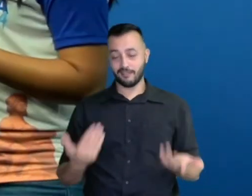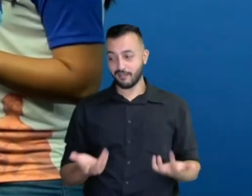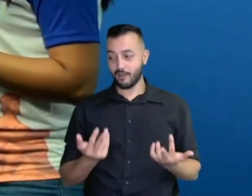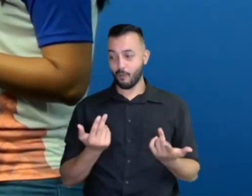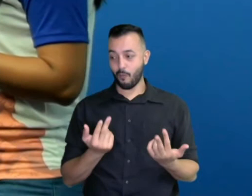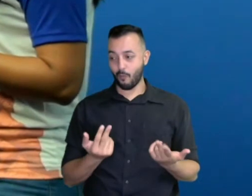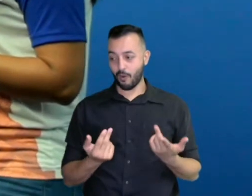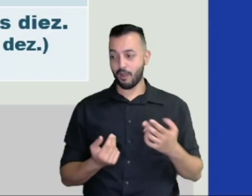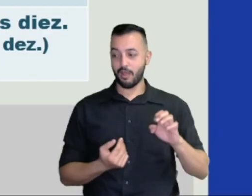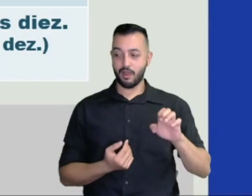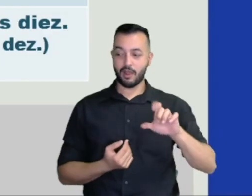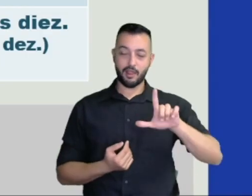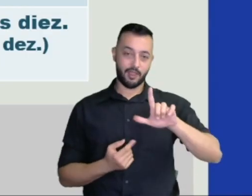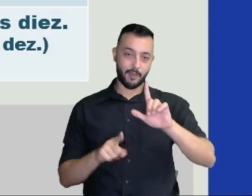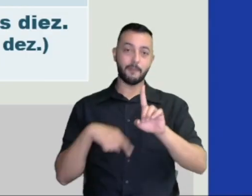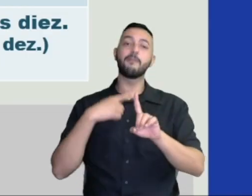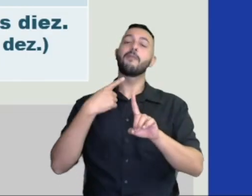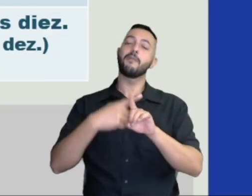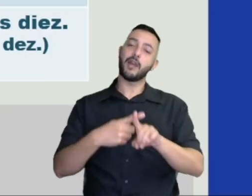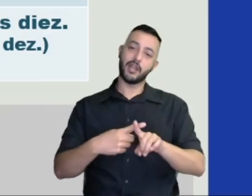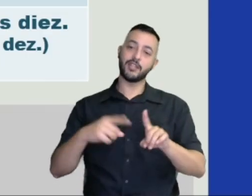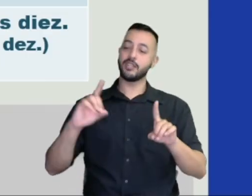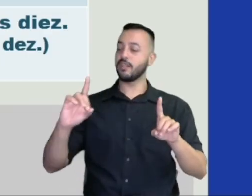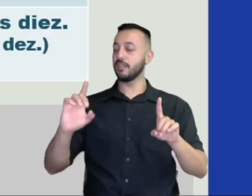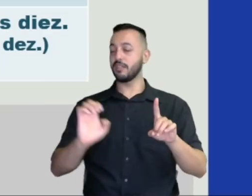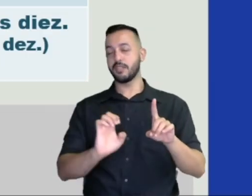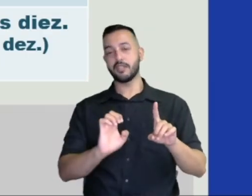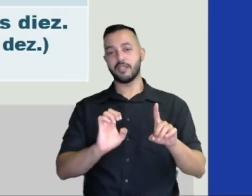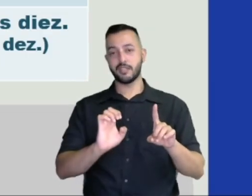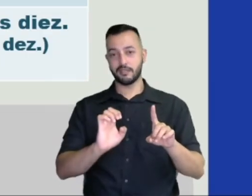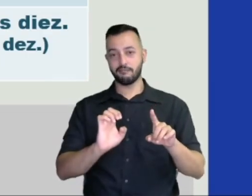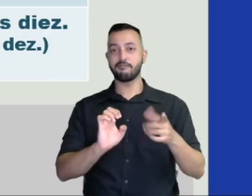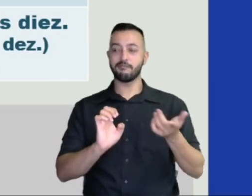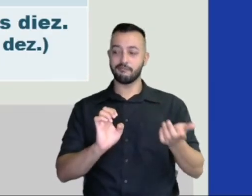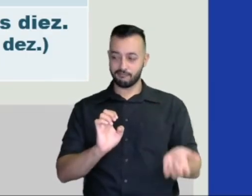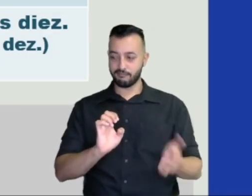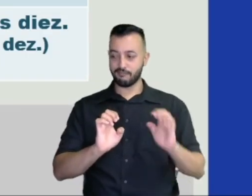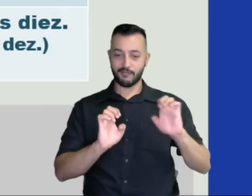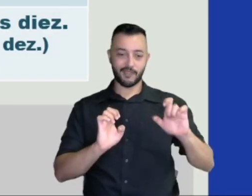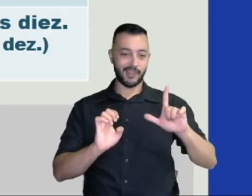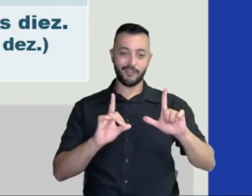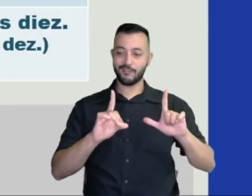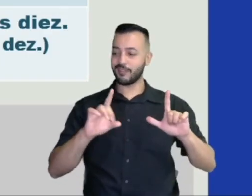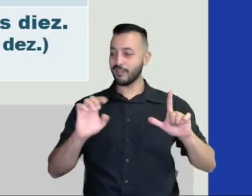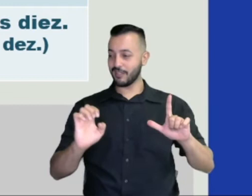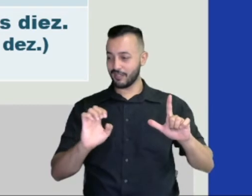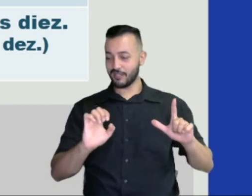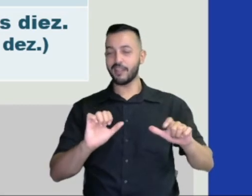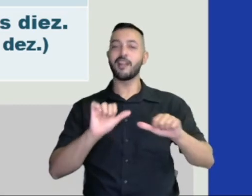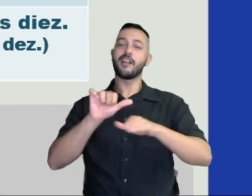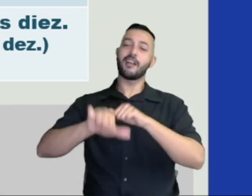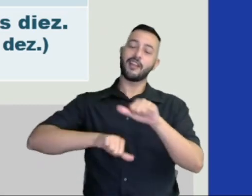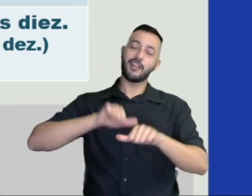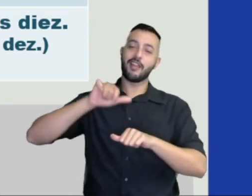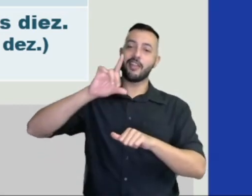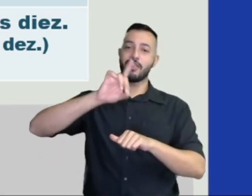o artigo el mais a preposição de, que aí a gente tem a contração